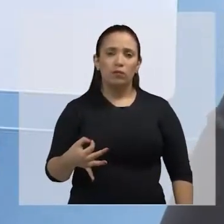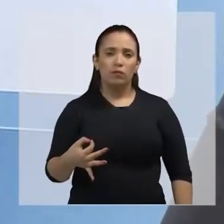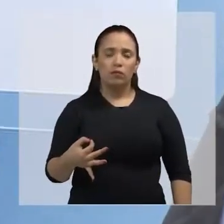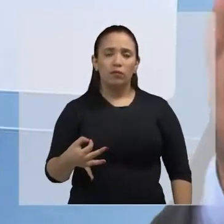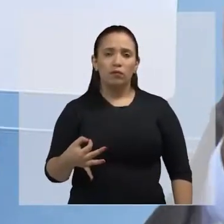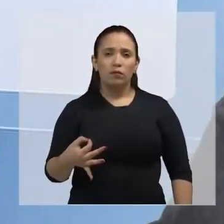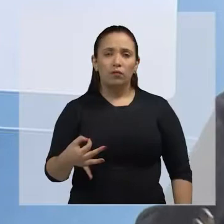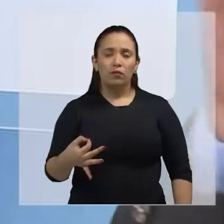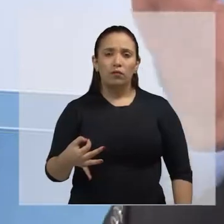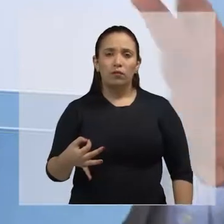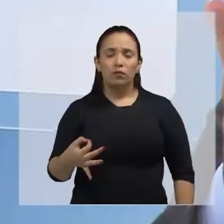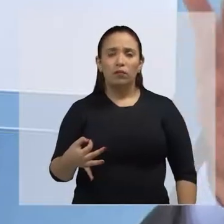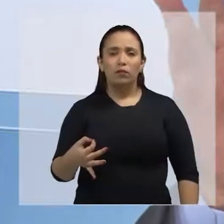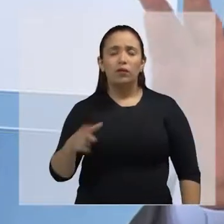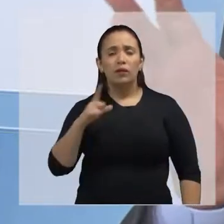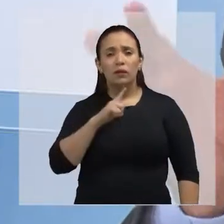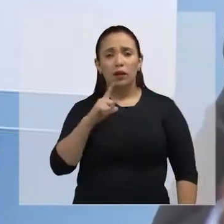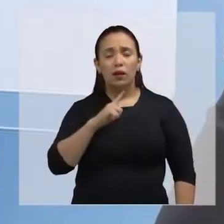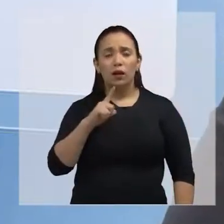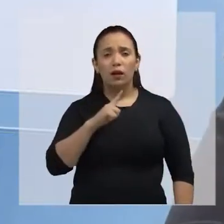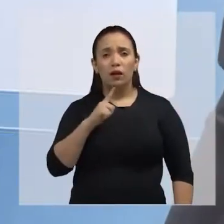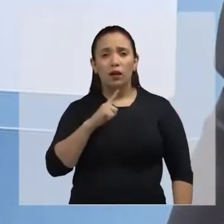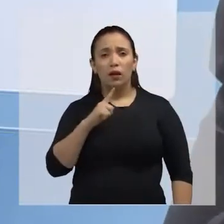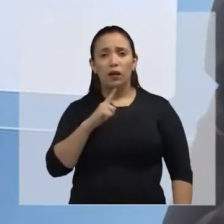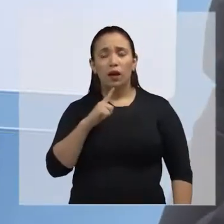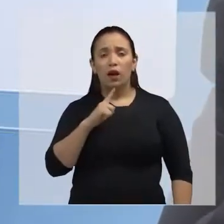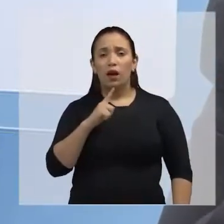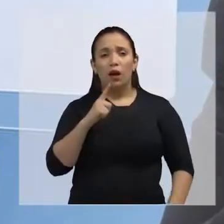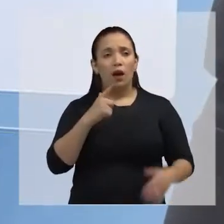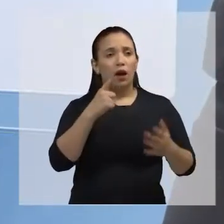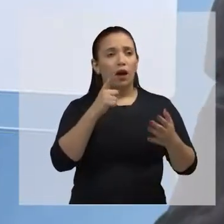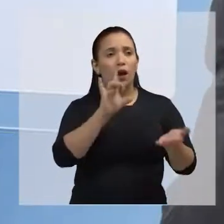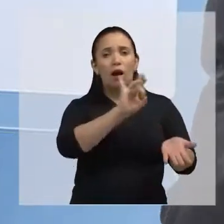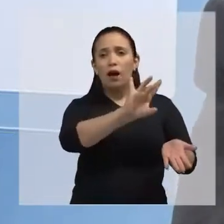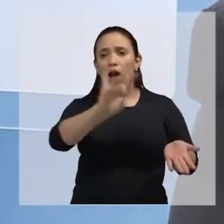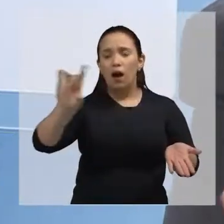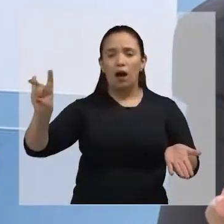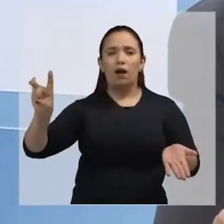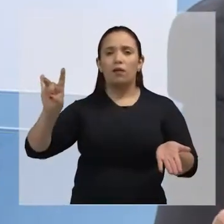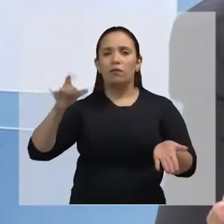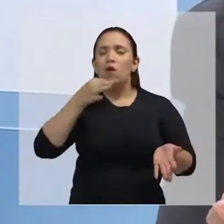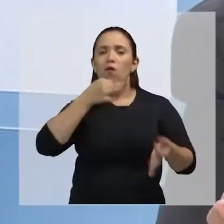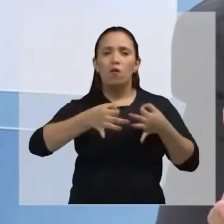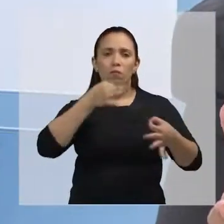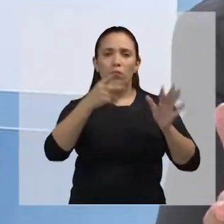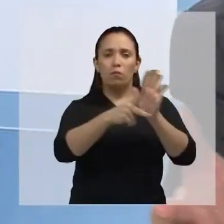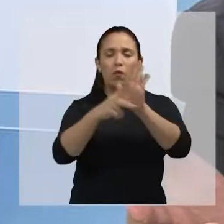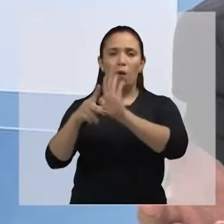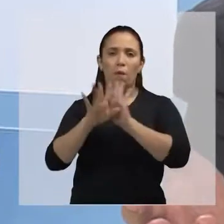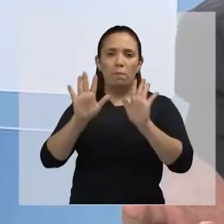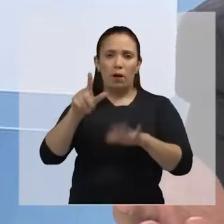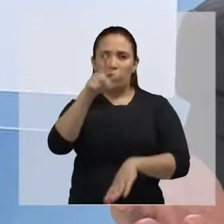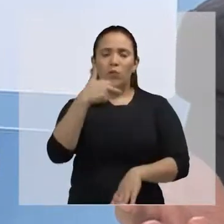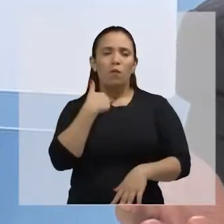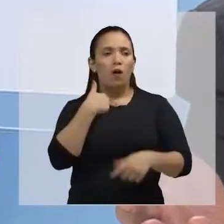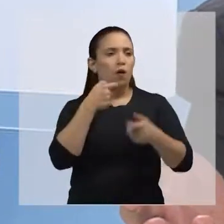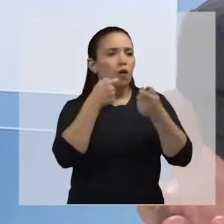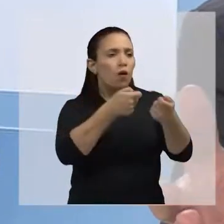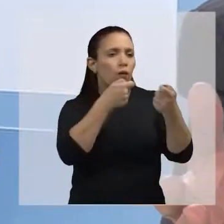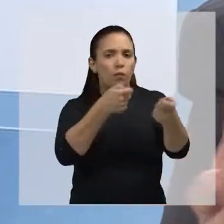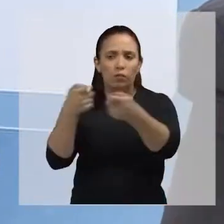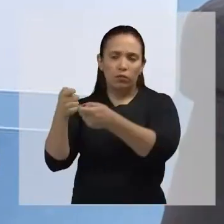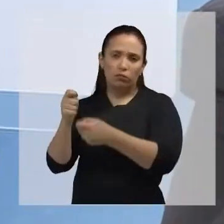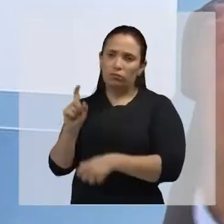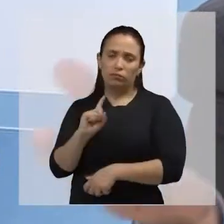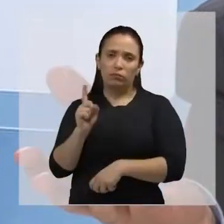amigo, pode pegar o pensamento desses caras e carregar com você. Mas não quer impor à sociedade isso, não. Porque senão você vai transformar a